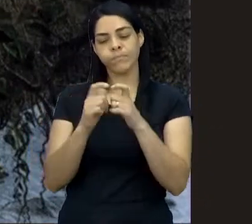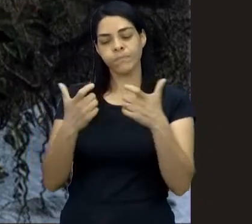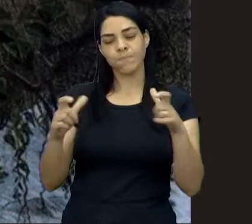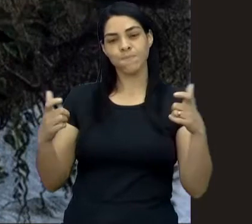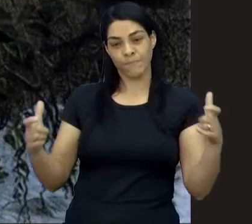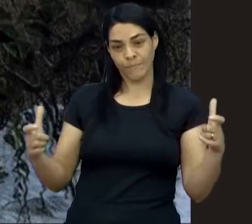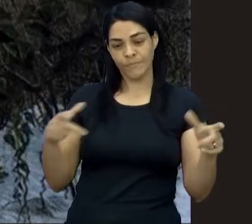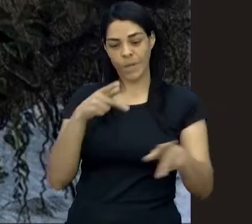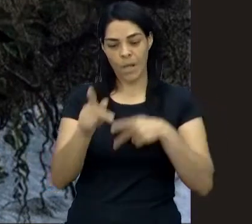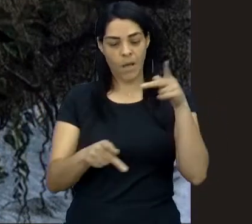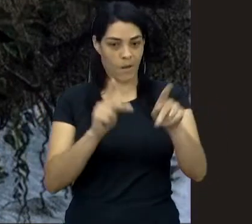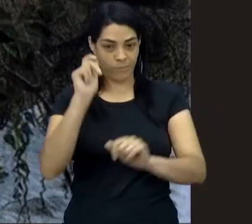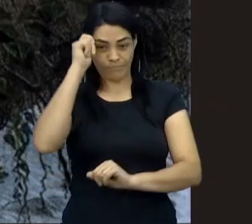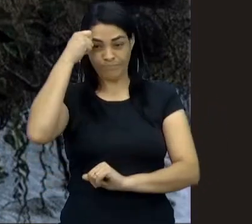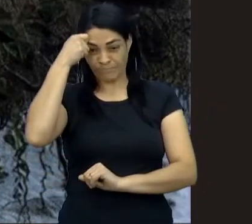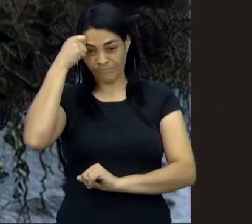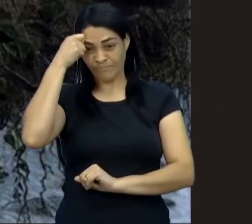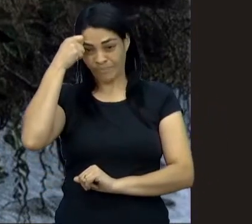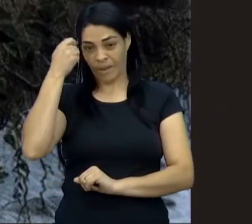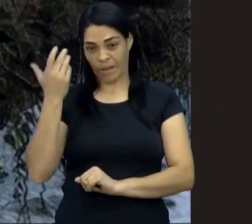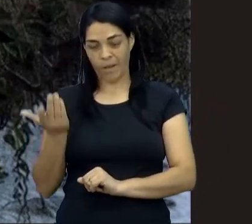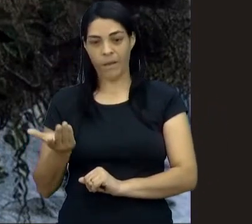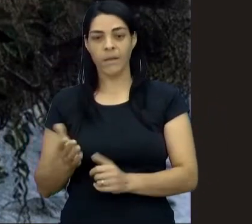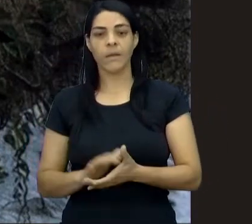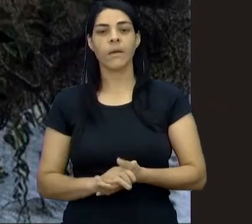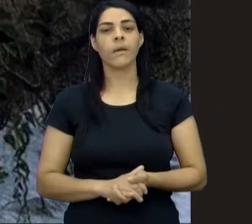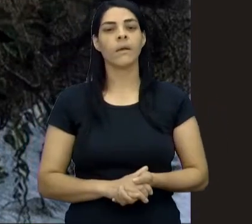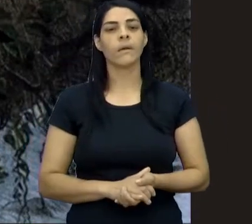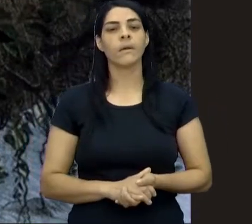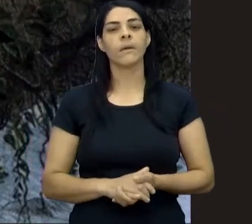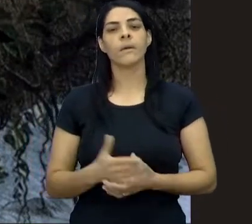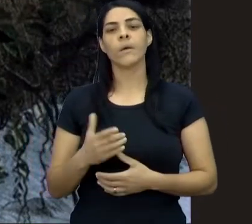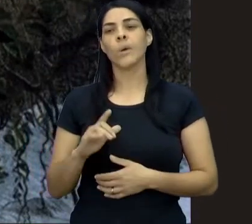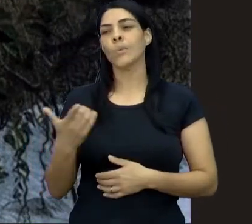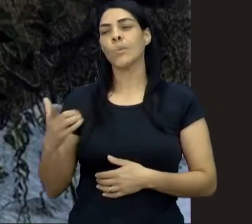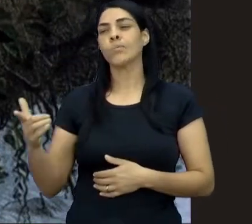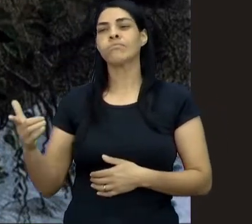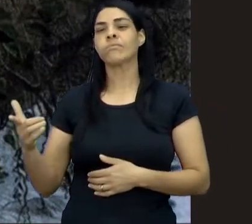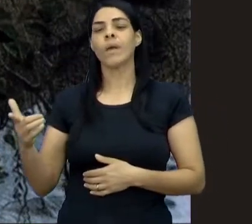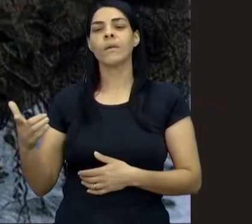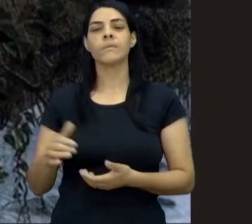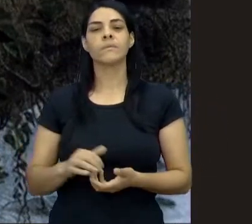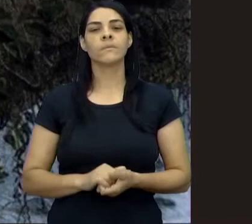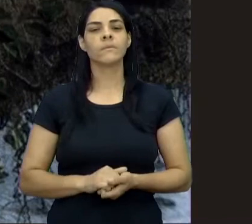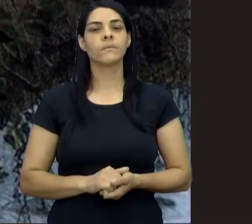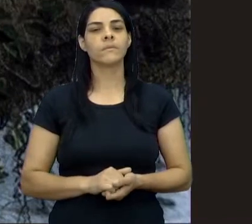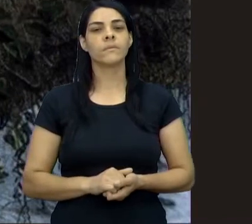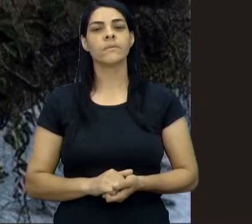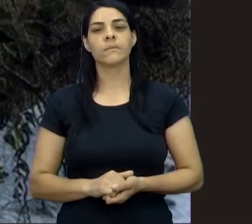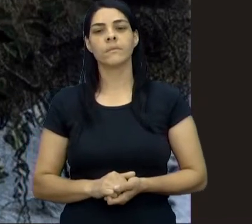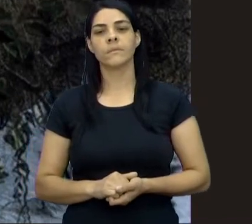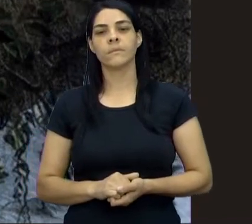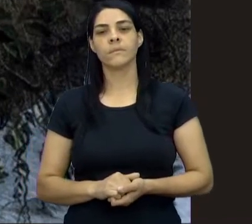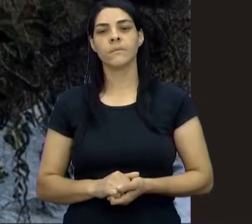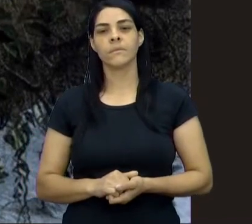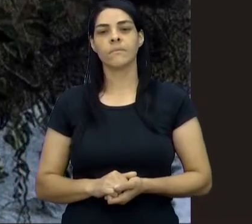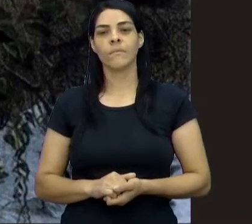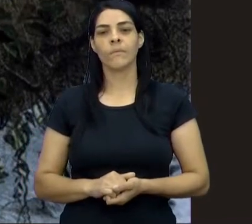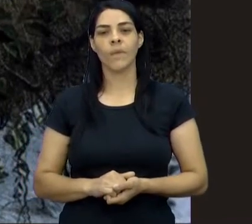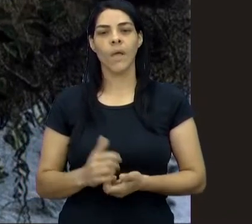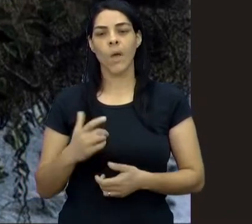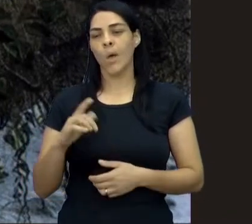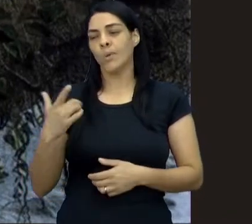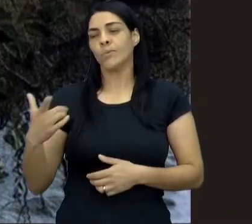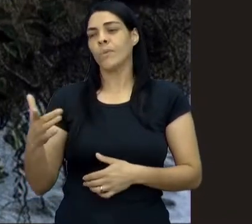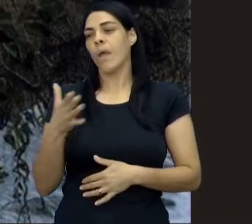população negra por exemplo não tem o acesso a é o melhor